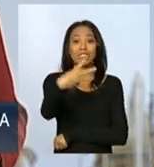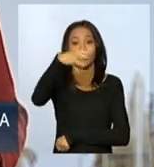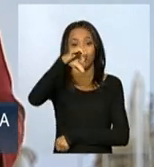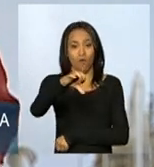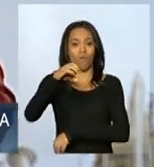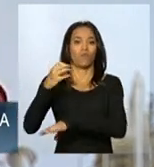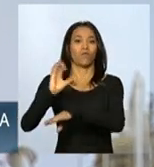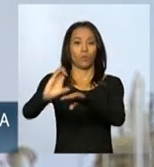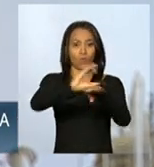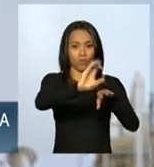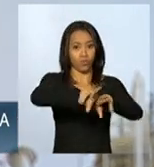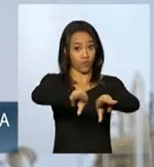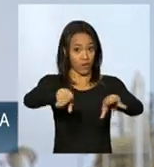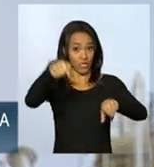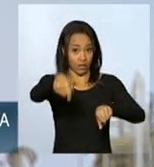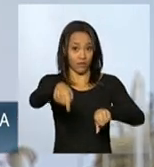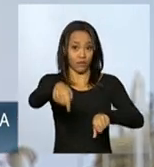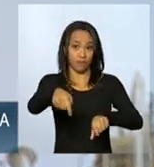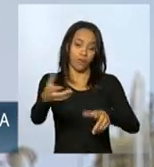diferentes. Portanto,